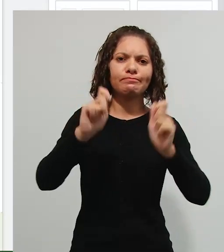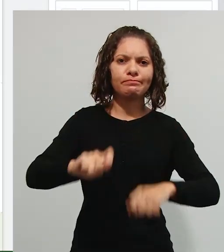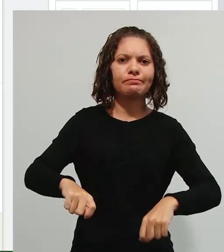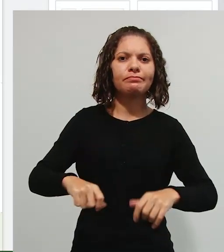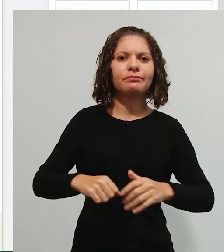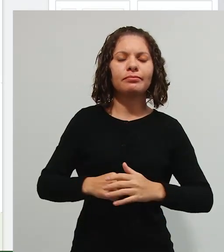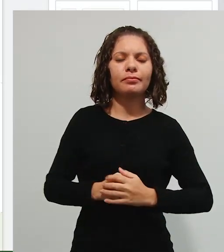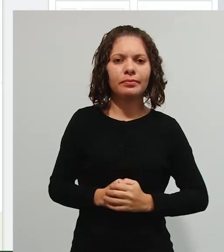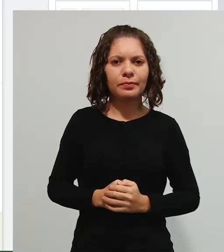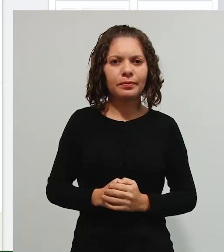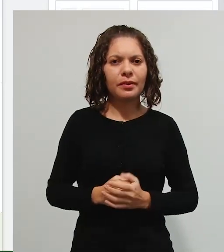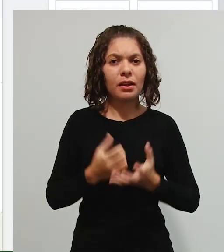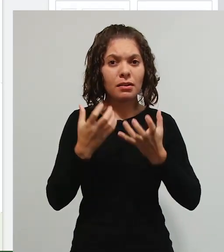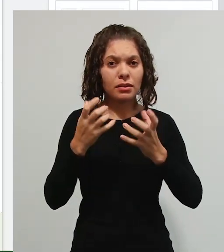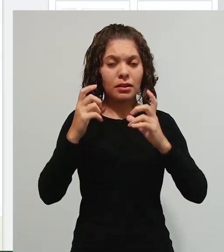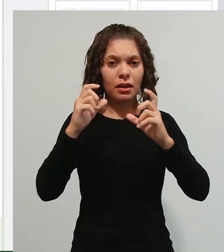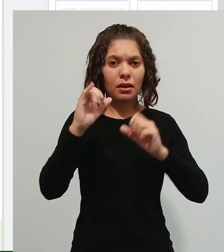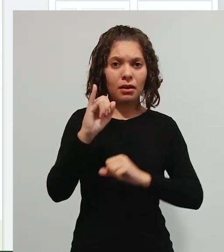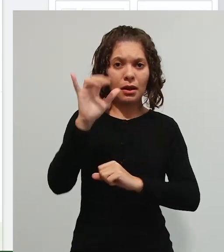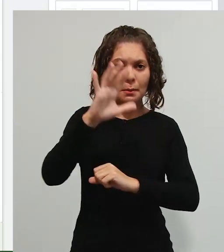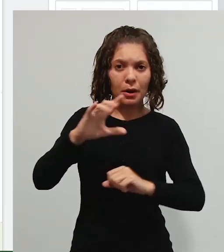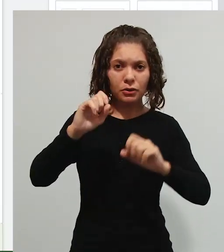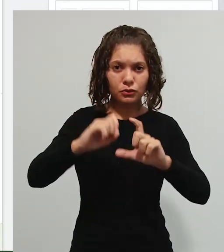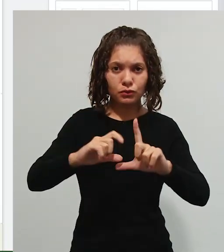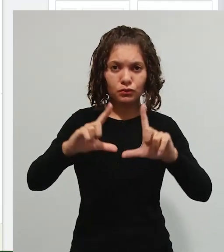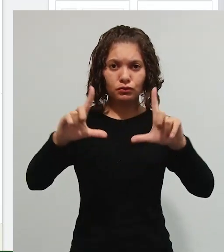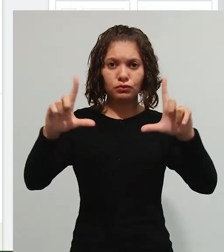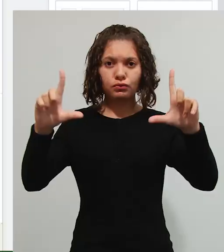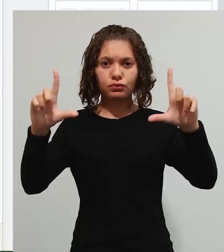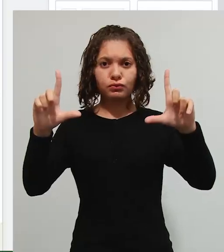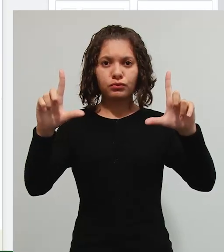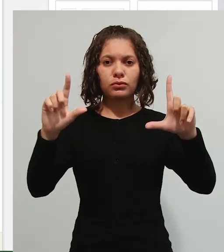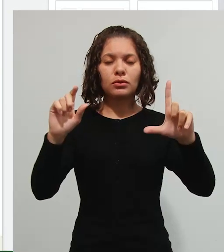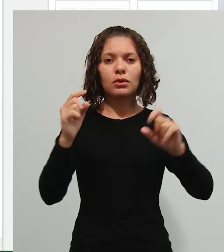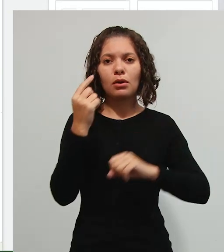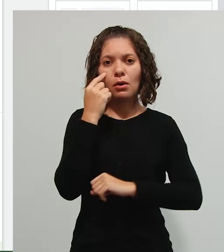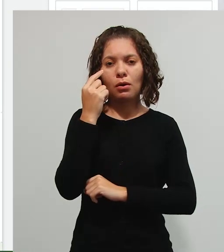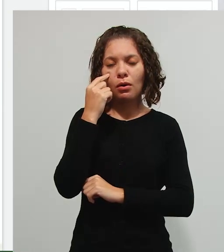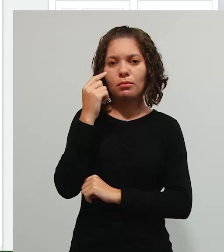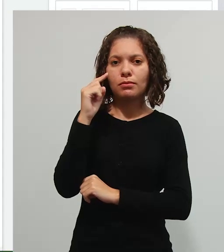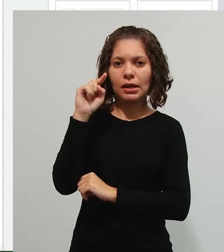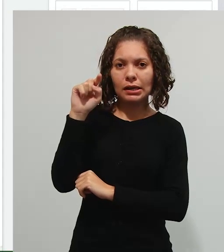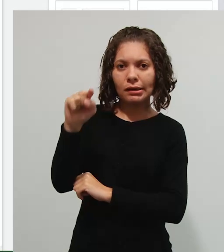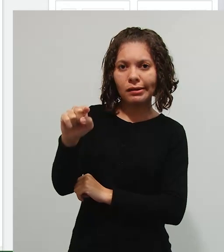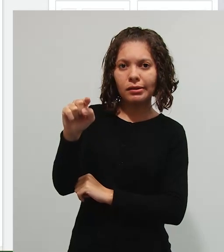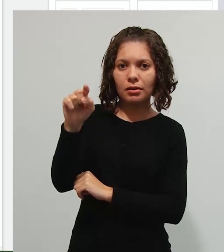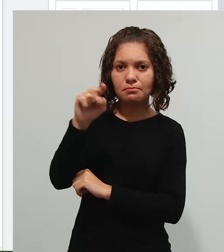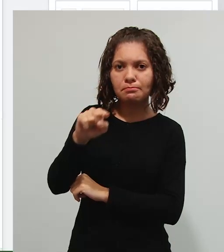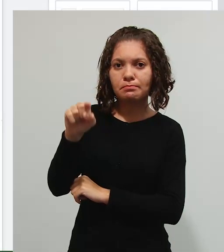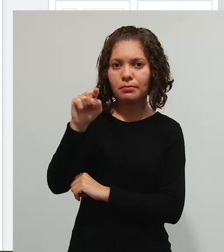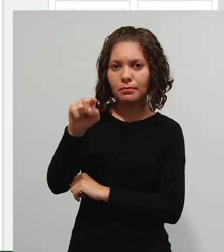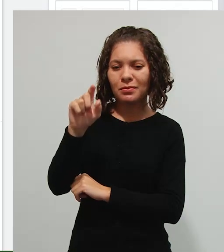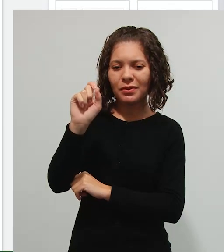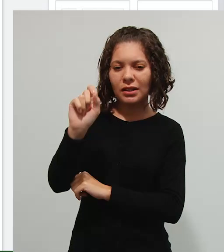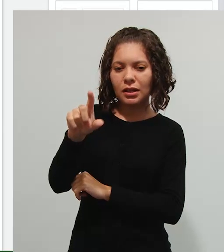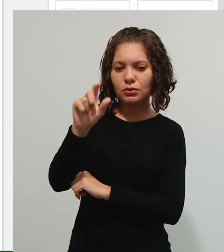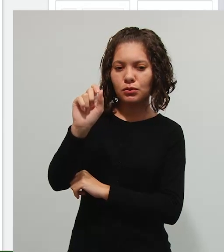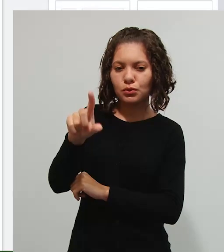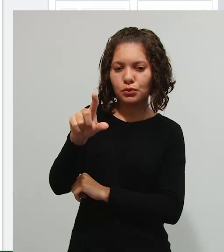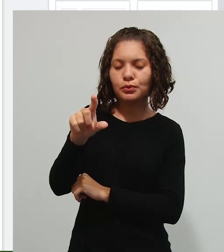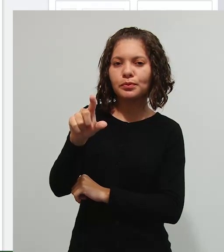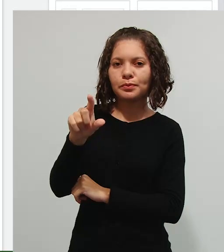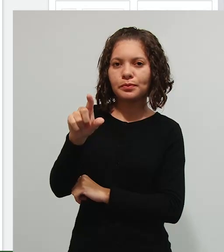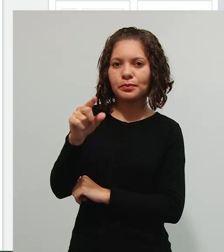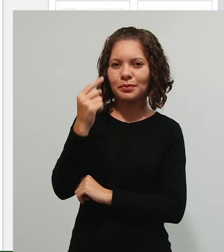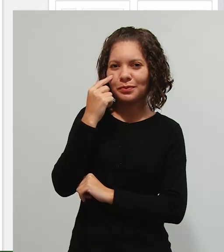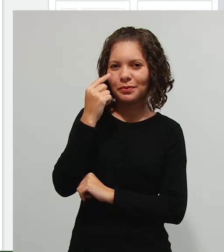a imagem, você pode aqui, ó, clica sobre a bolinha da onde você, literalmente esse círculo azul aqui